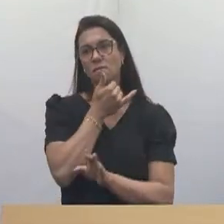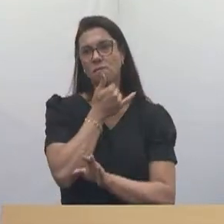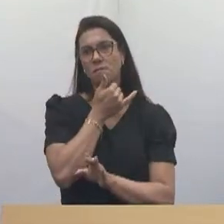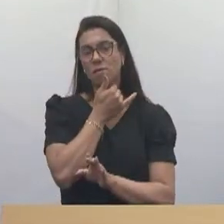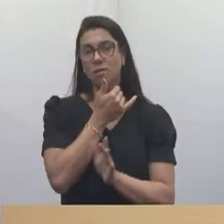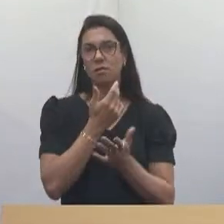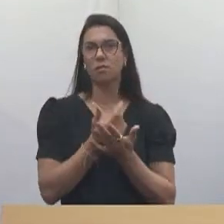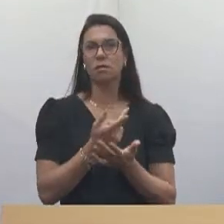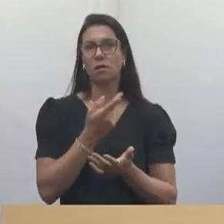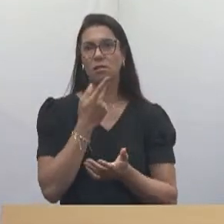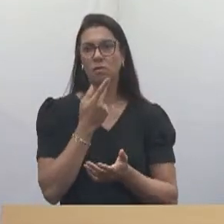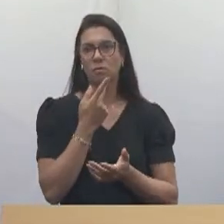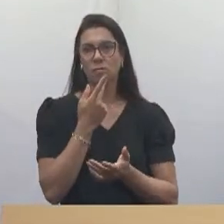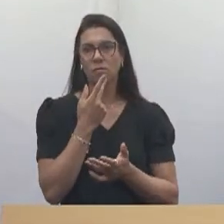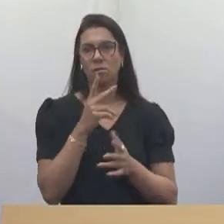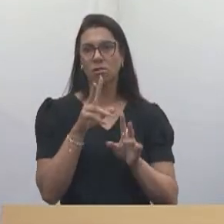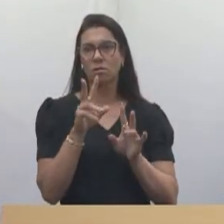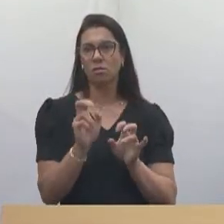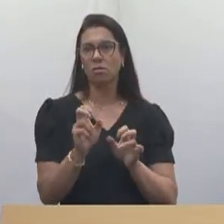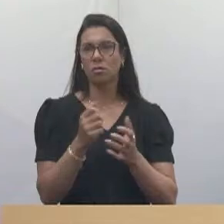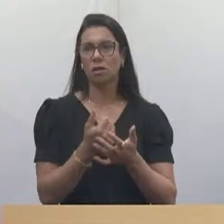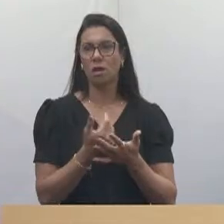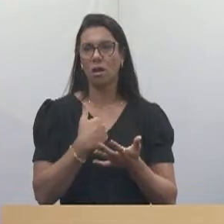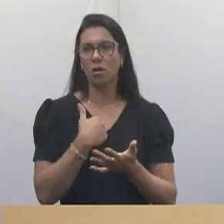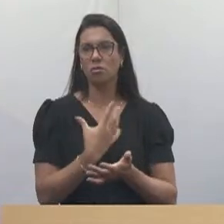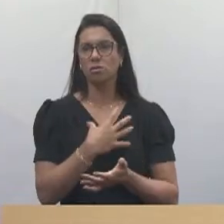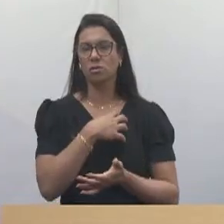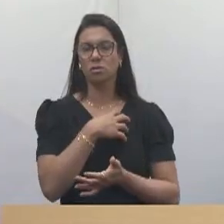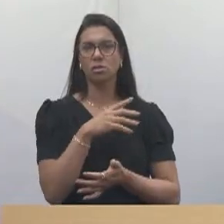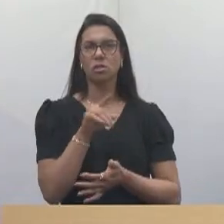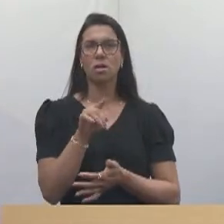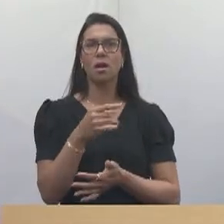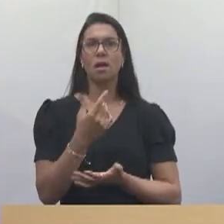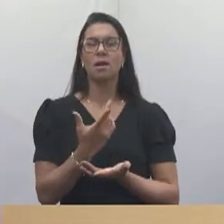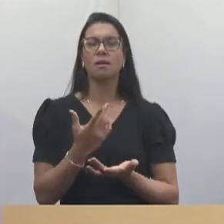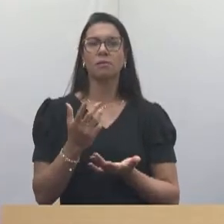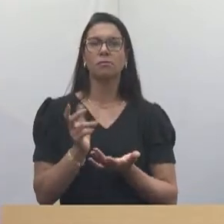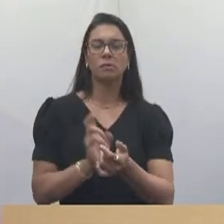algumas... senti meio nervoso, desesperado em algumas falas,